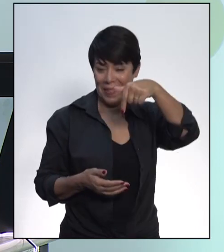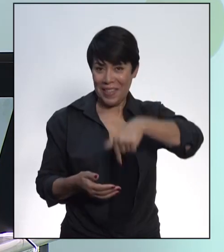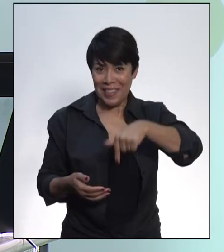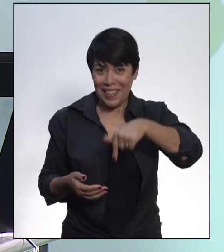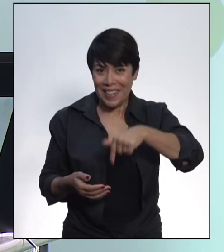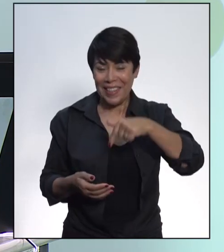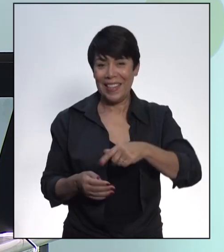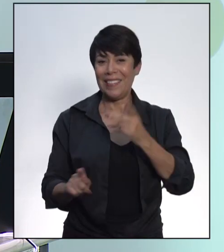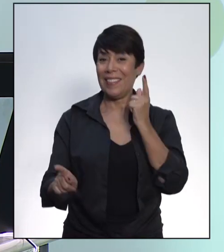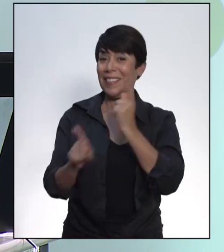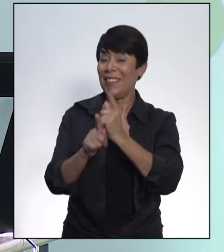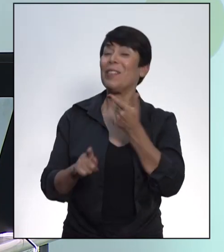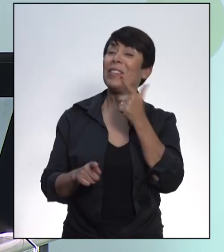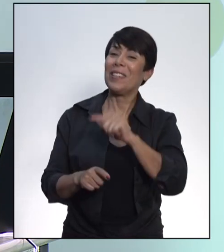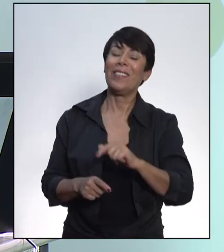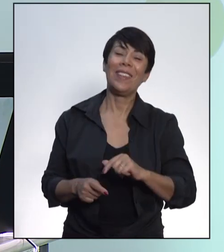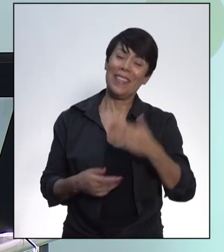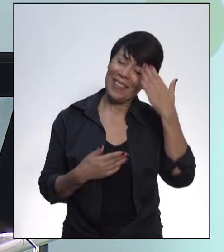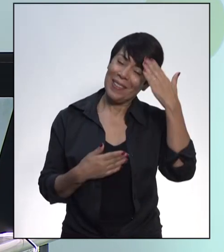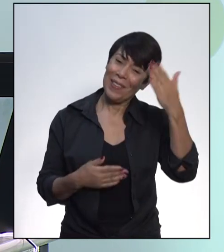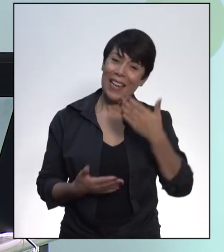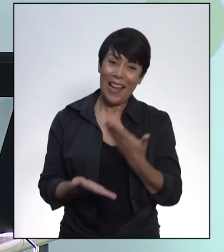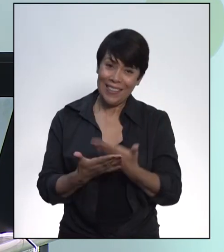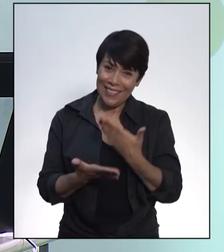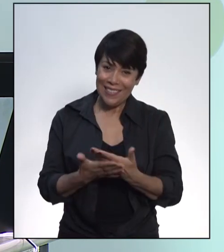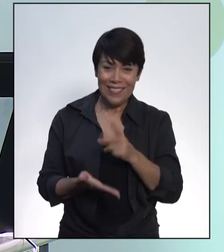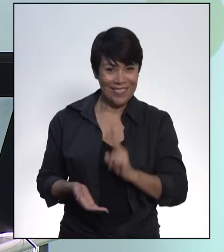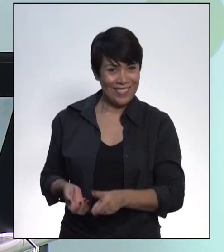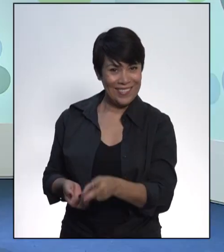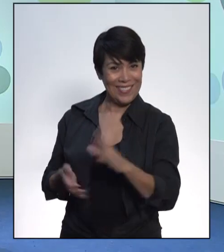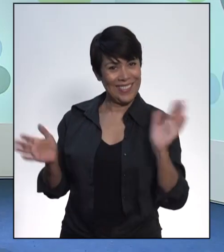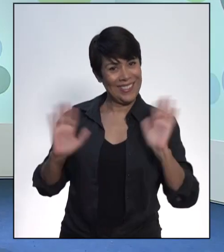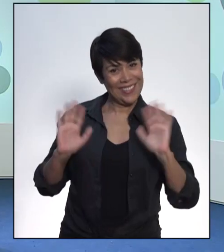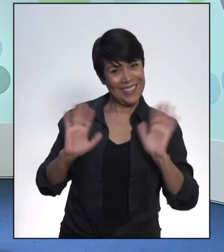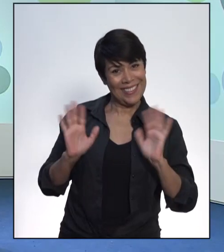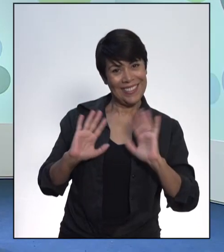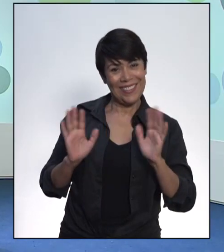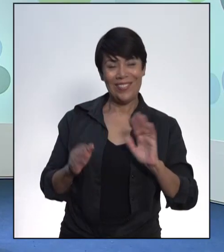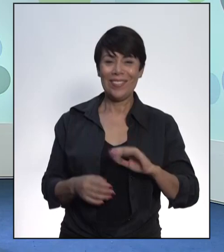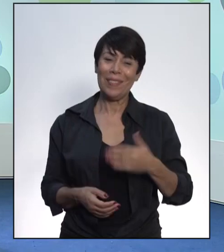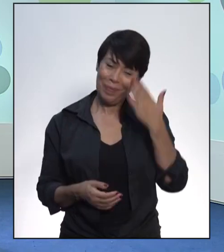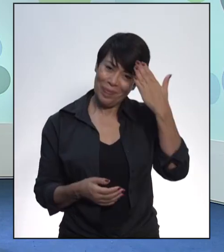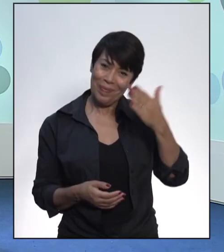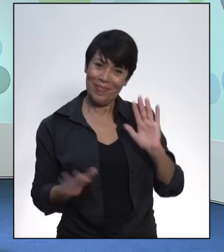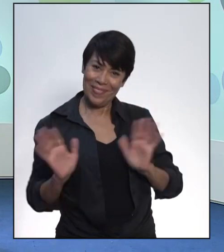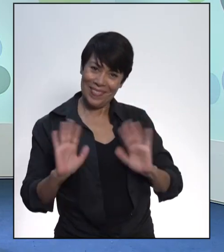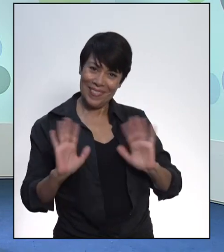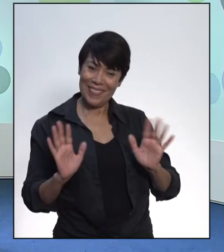gente se vê lá. Muito obrigado, continue os estudos. Obrigado, tchau, tchau. Obrigado, pessoal. Tchau, tchau.